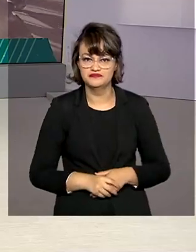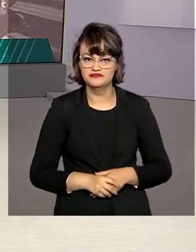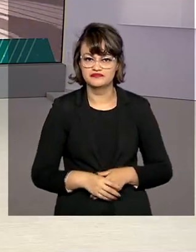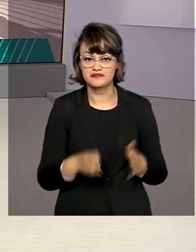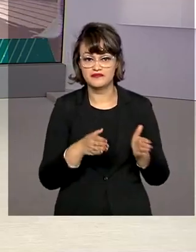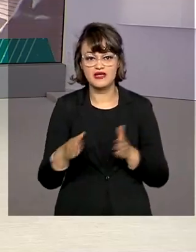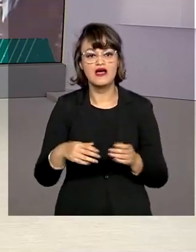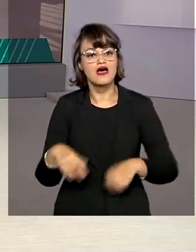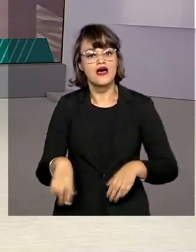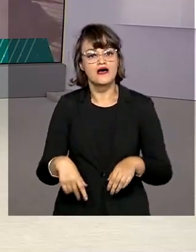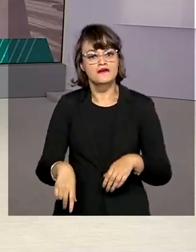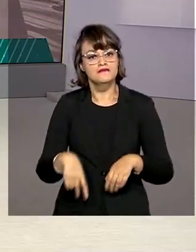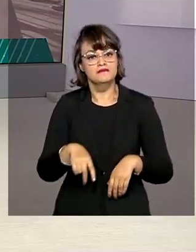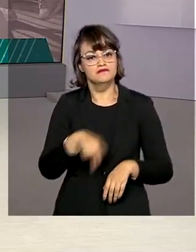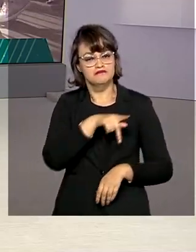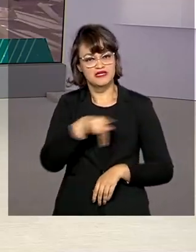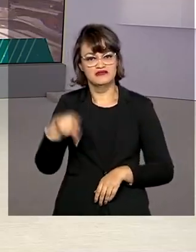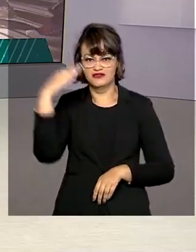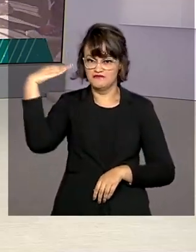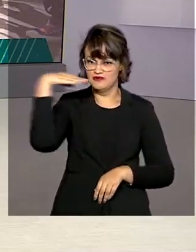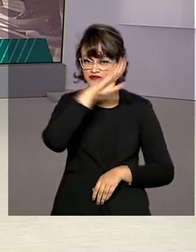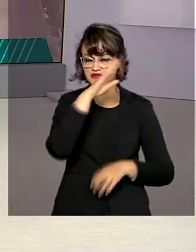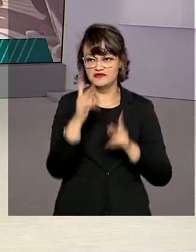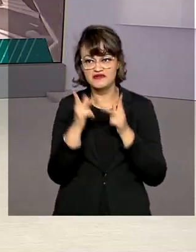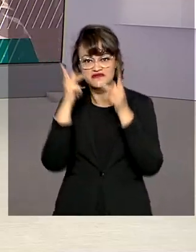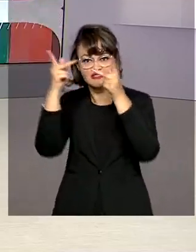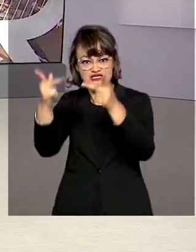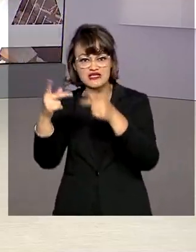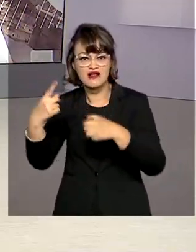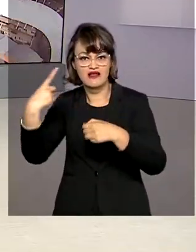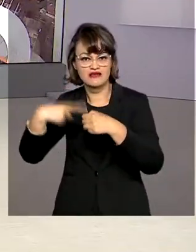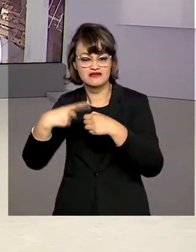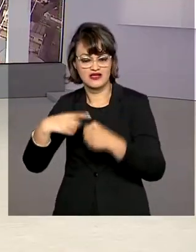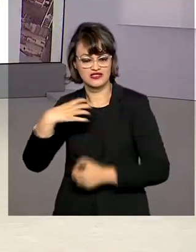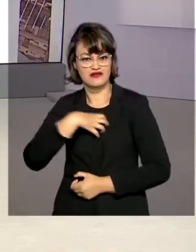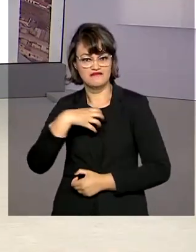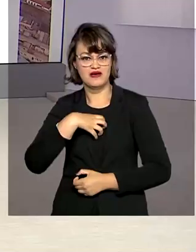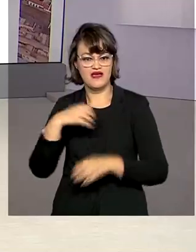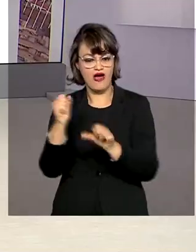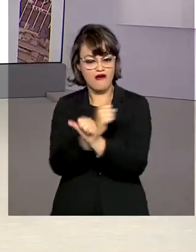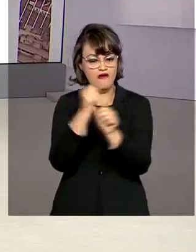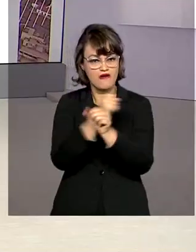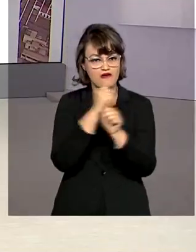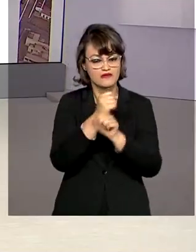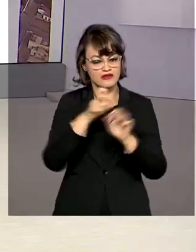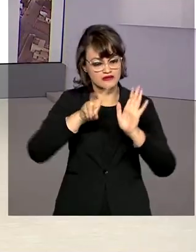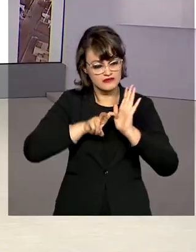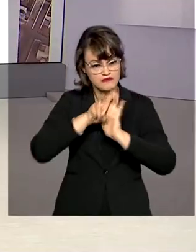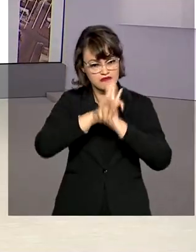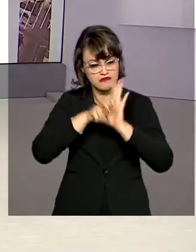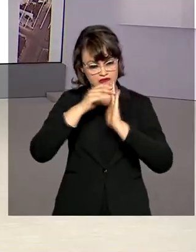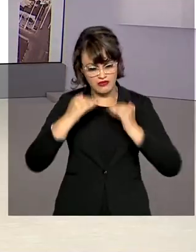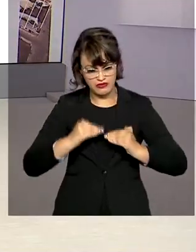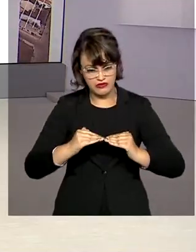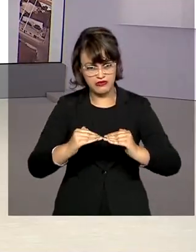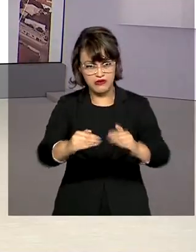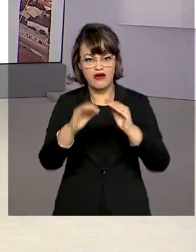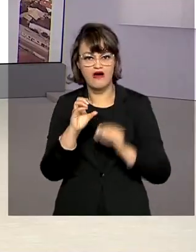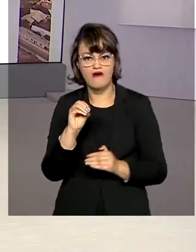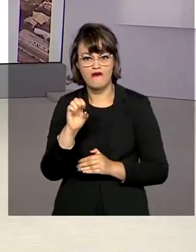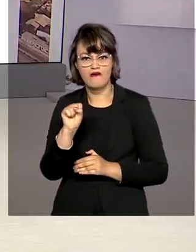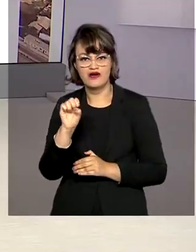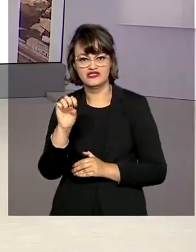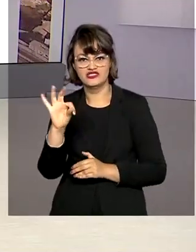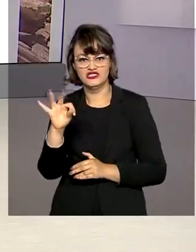O presidente Jair Bolsonaro visitou na cidade de São Desidério, na Bahia, as obras de construção da Ferrovia de Integração Oeste